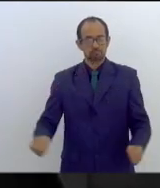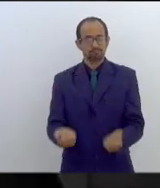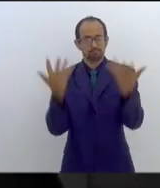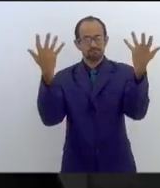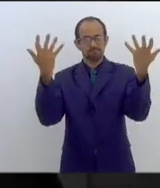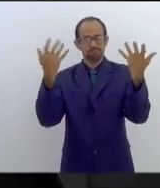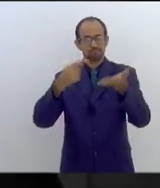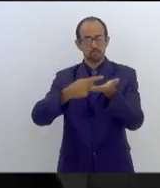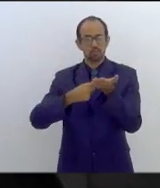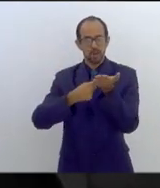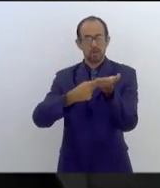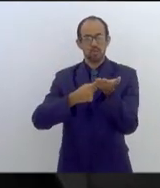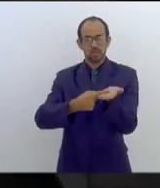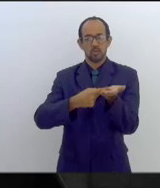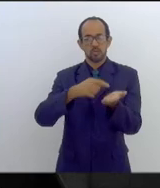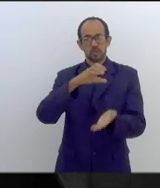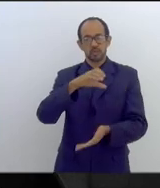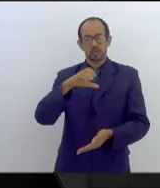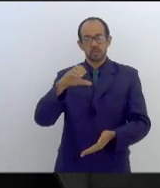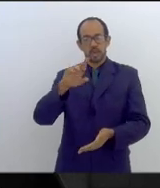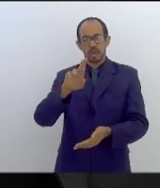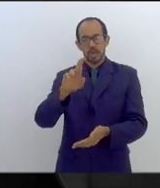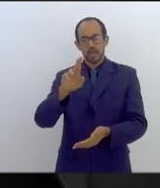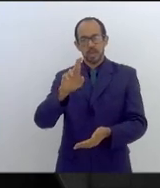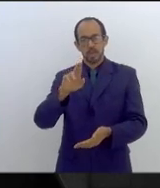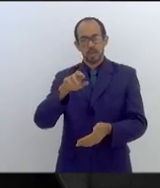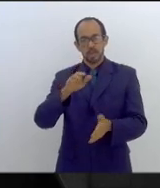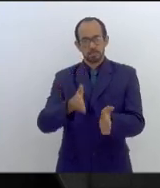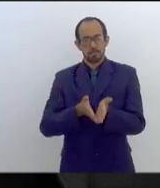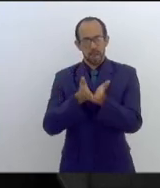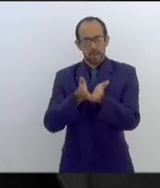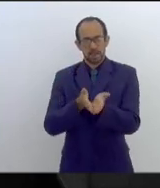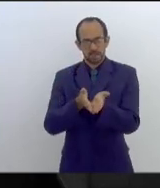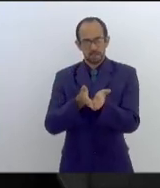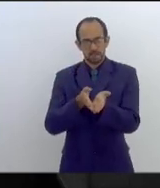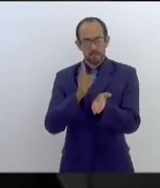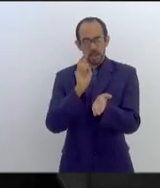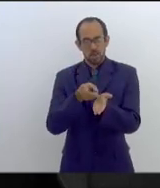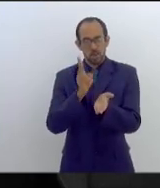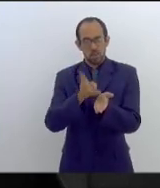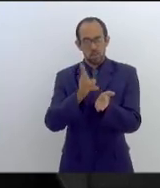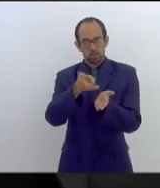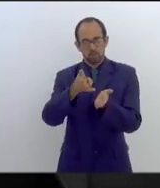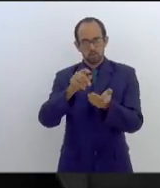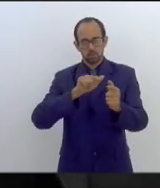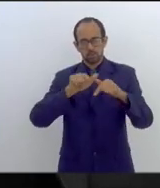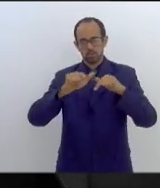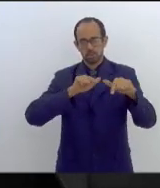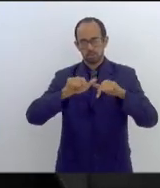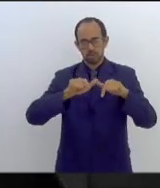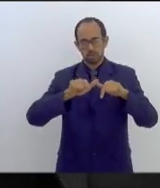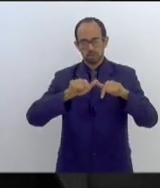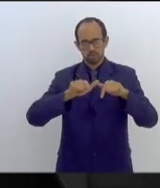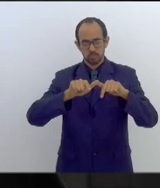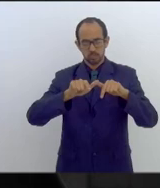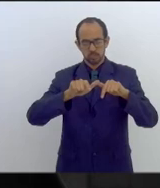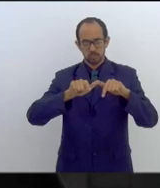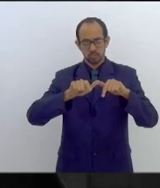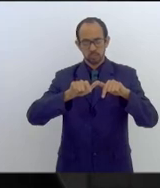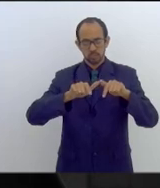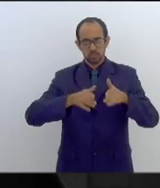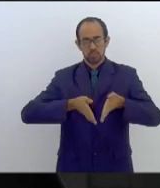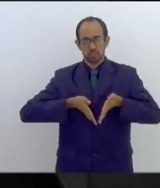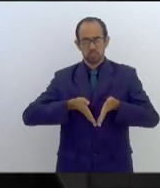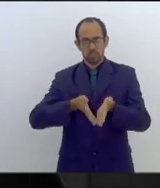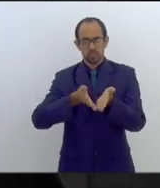acordo com a CCR Barcas para que a concessionária possa continuar operando o serviço aquaviário,